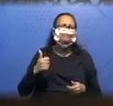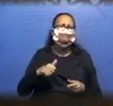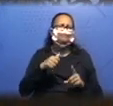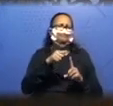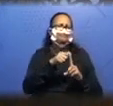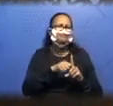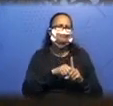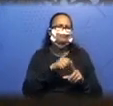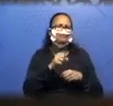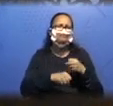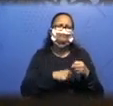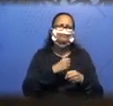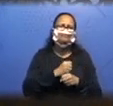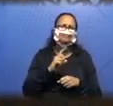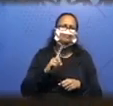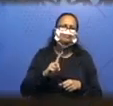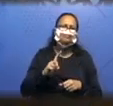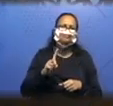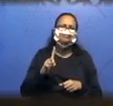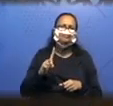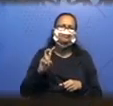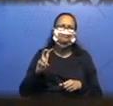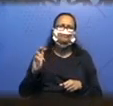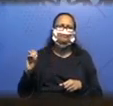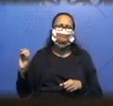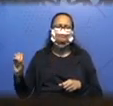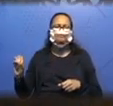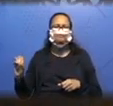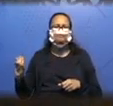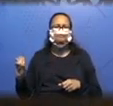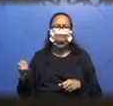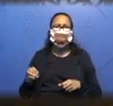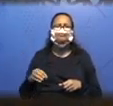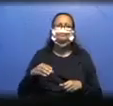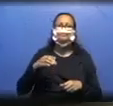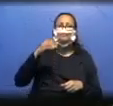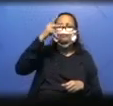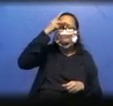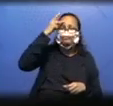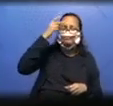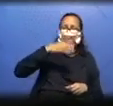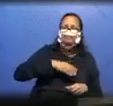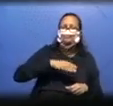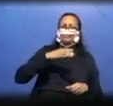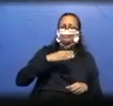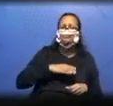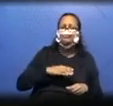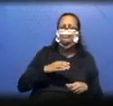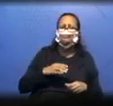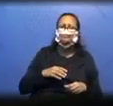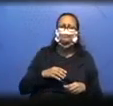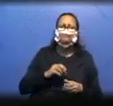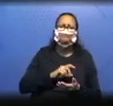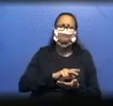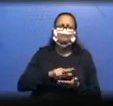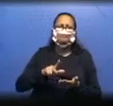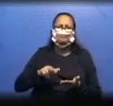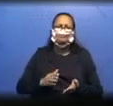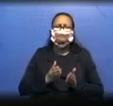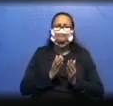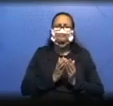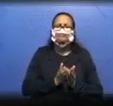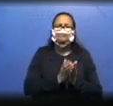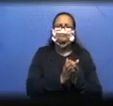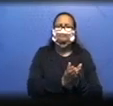nos primeiros meses de 1500, os portugueses prepararam a maior expedição já lançada no Oceano